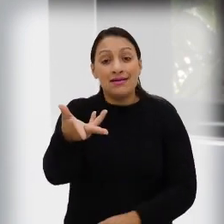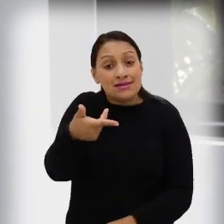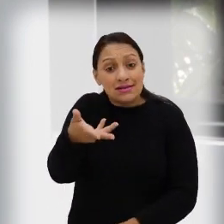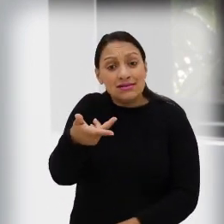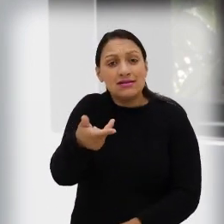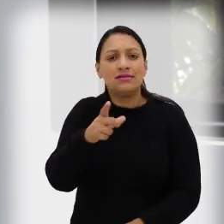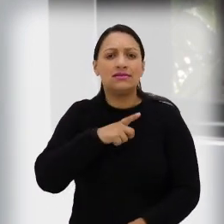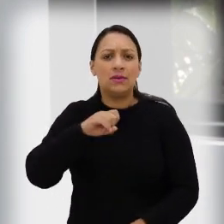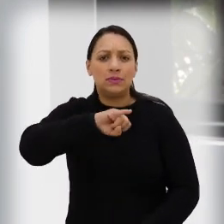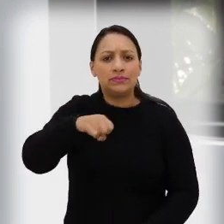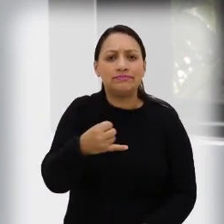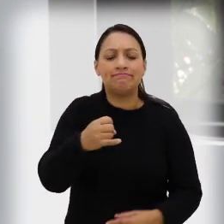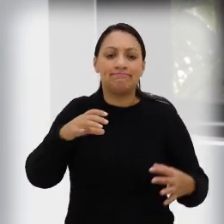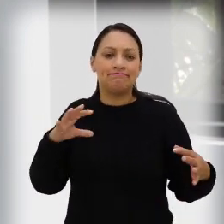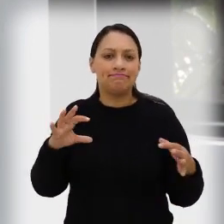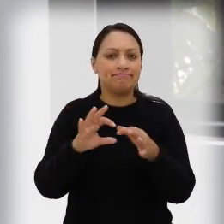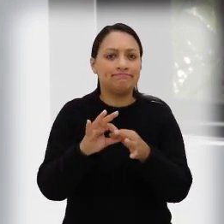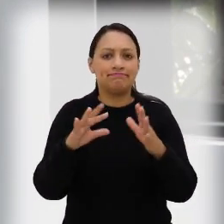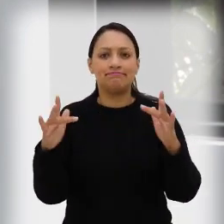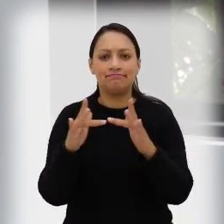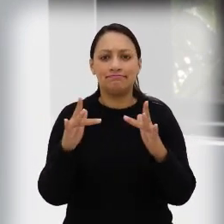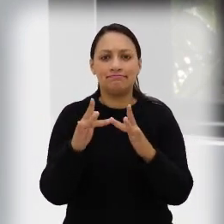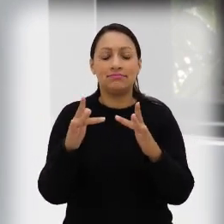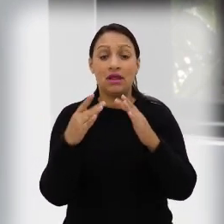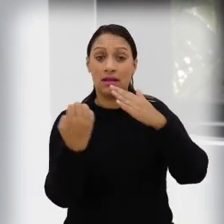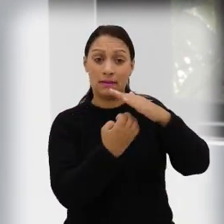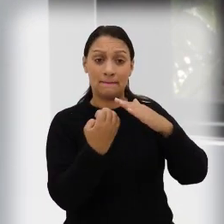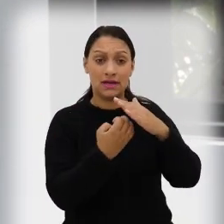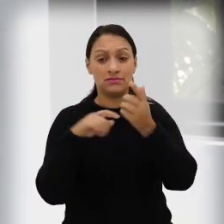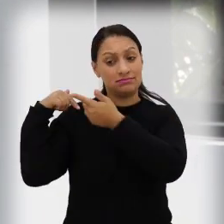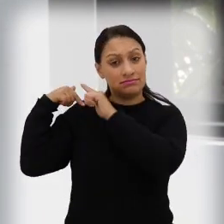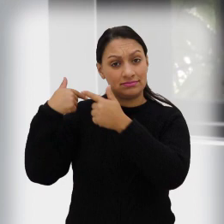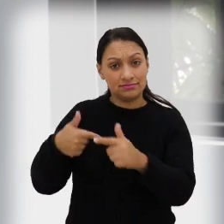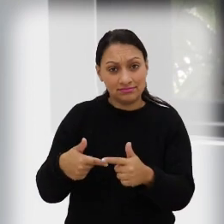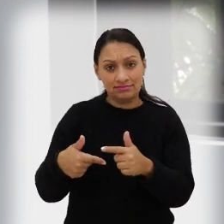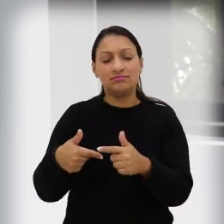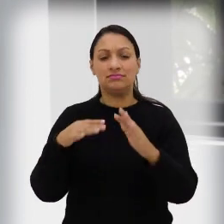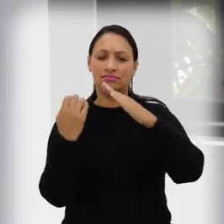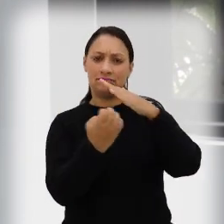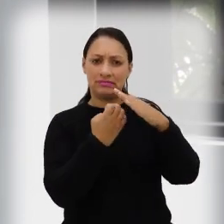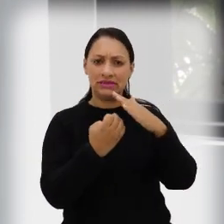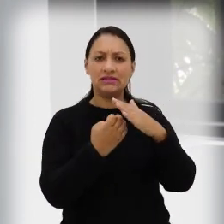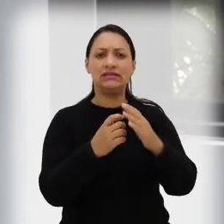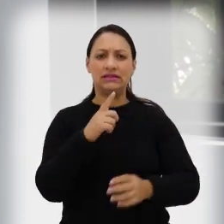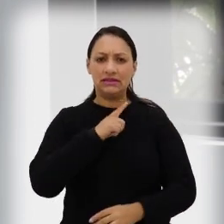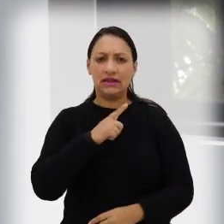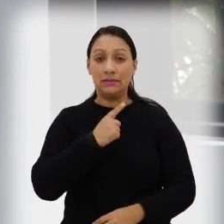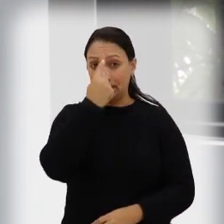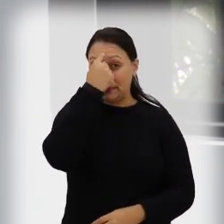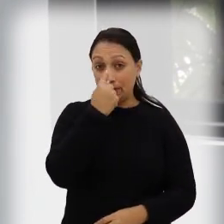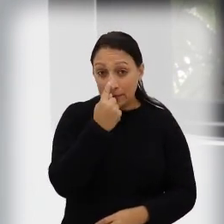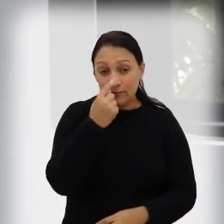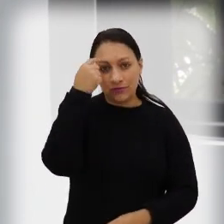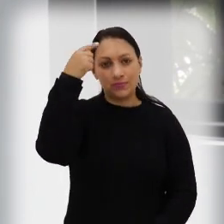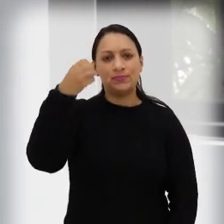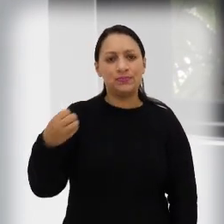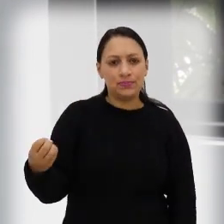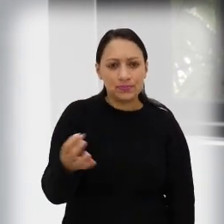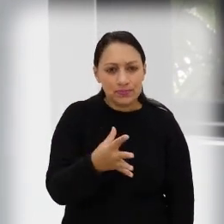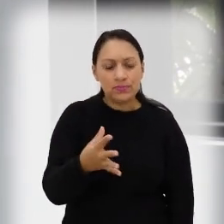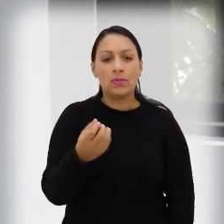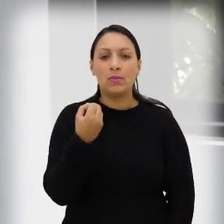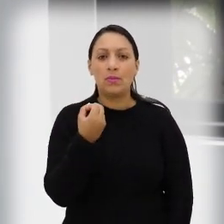tem essa oportunidade de conexão com empresas que são tradicionais, empresas que têm esse perfil inovador ou